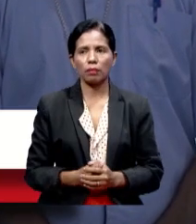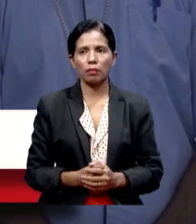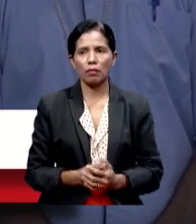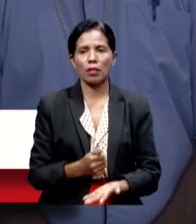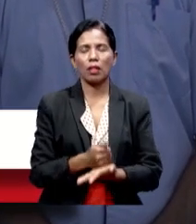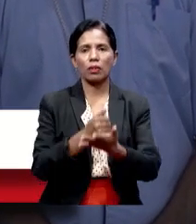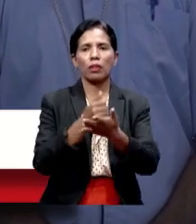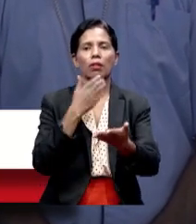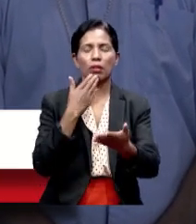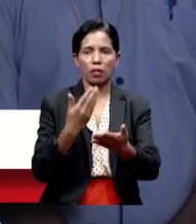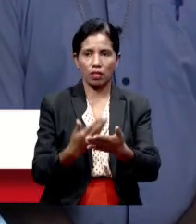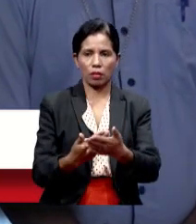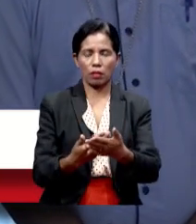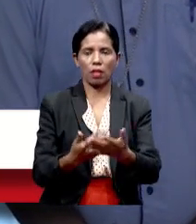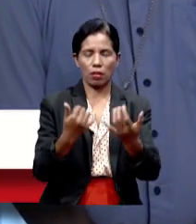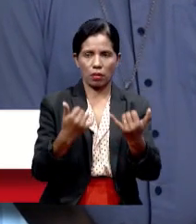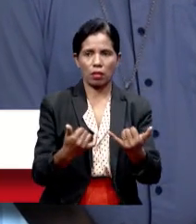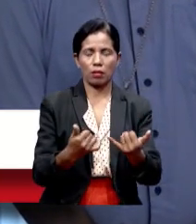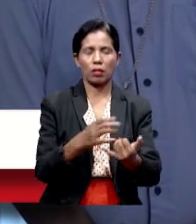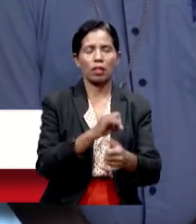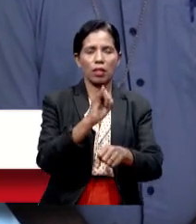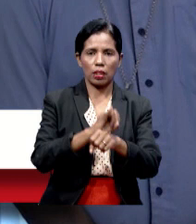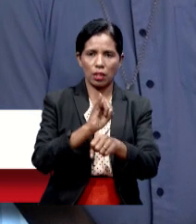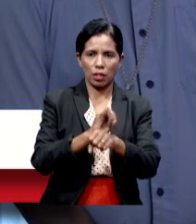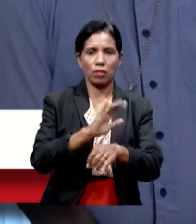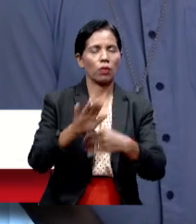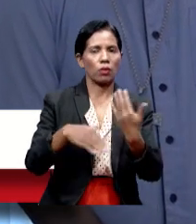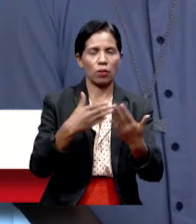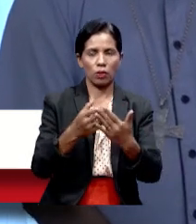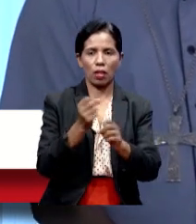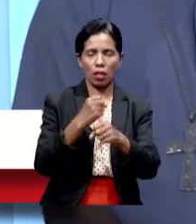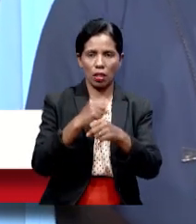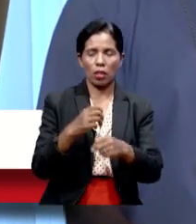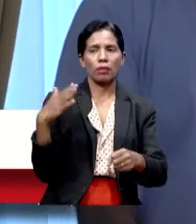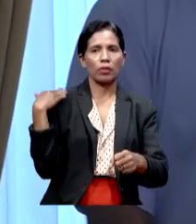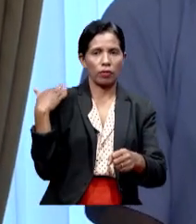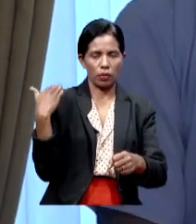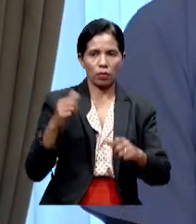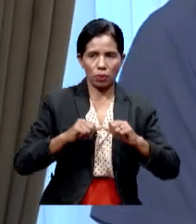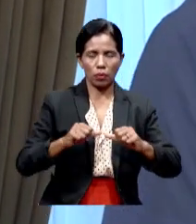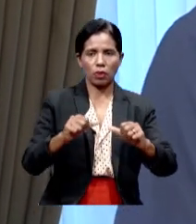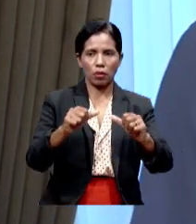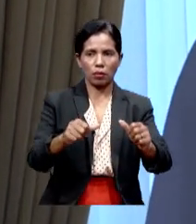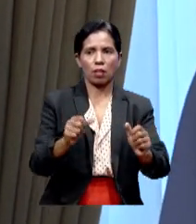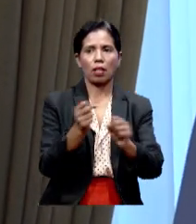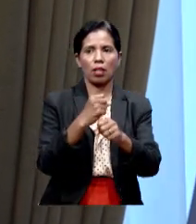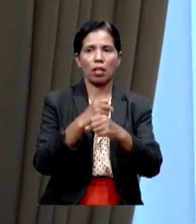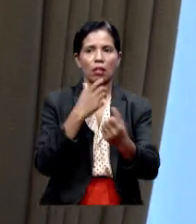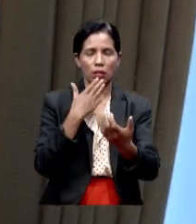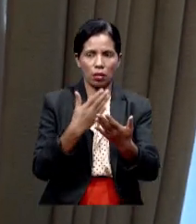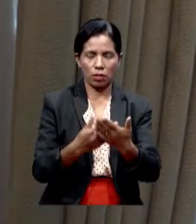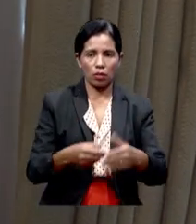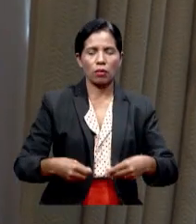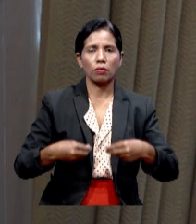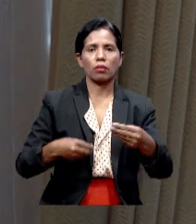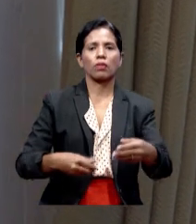Atendimento dia que nebe madurana atendida a paro que será roto halo, para jovens será continua halo dia que litan, li liu foi